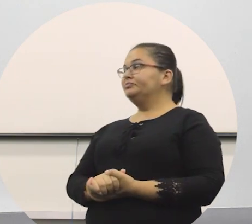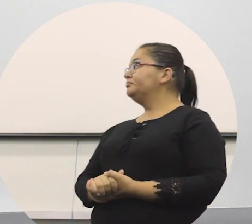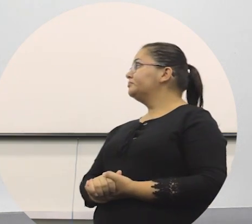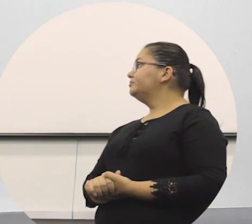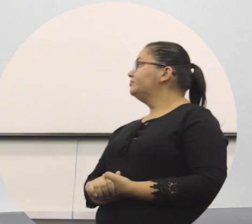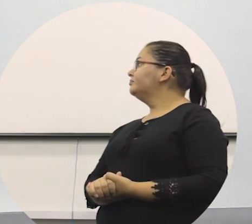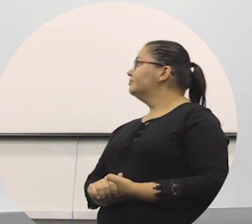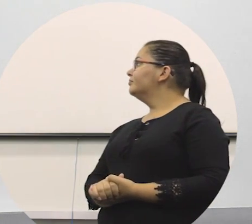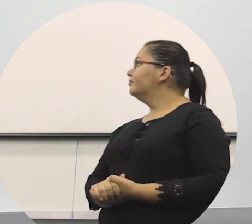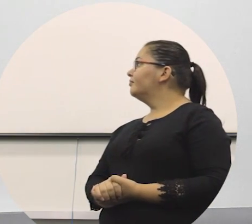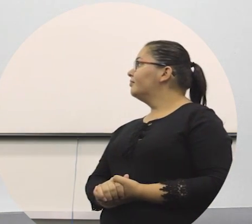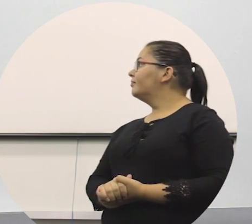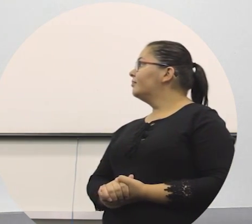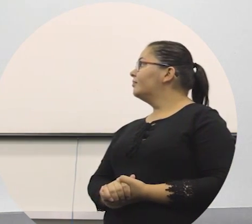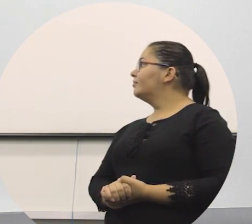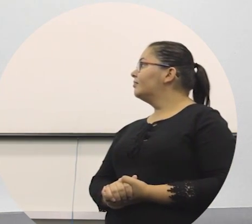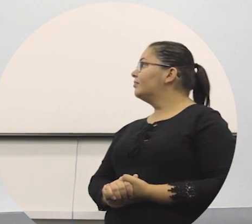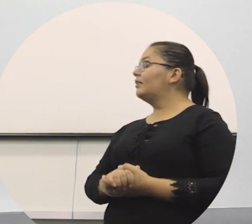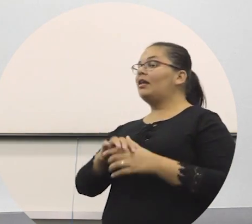do T.